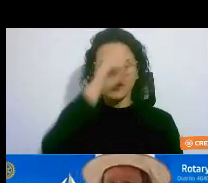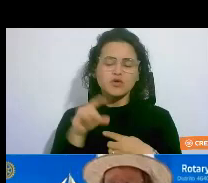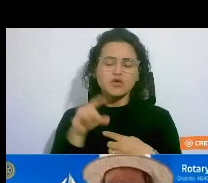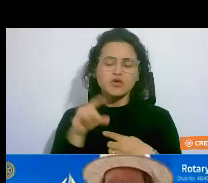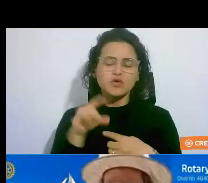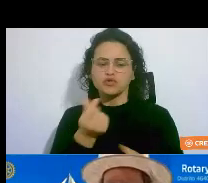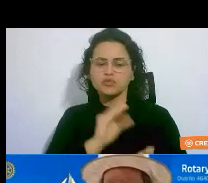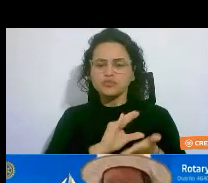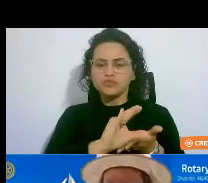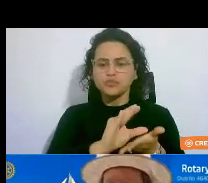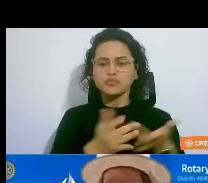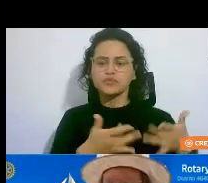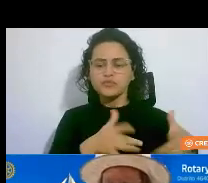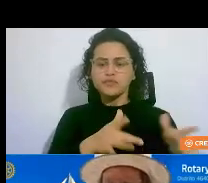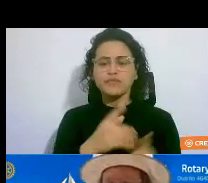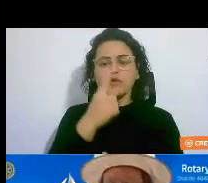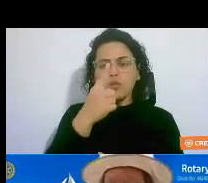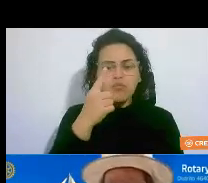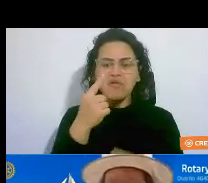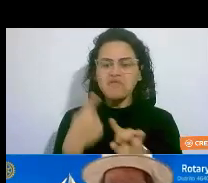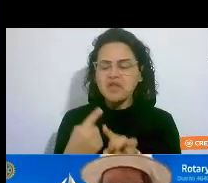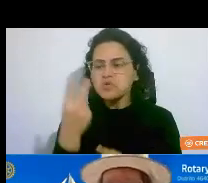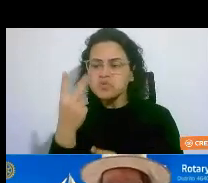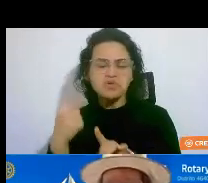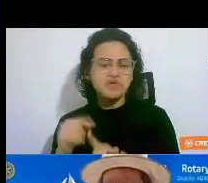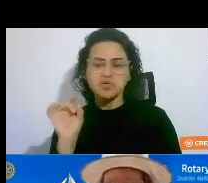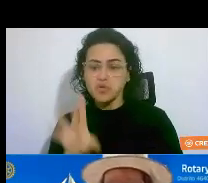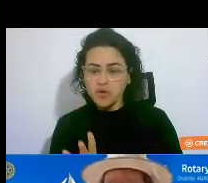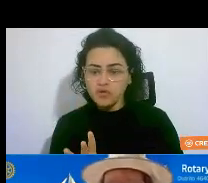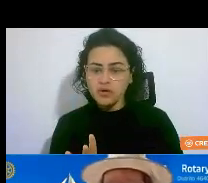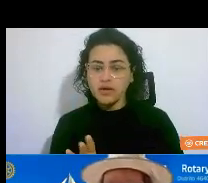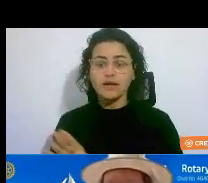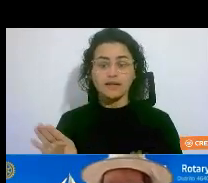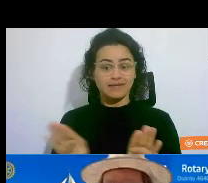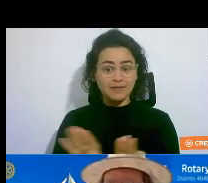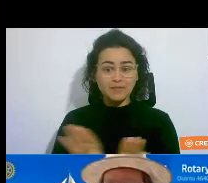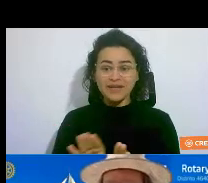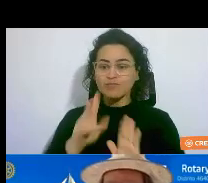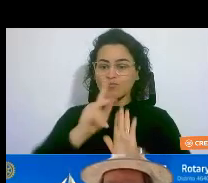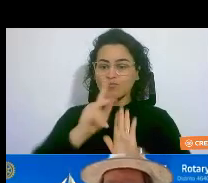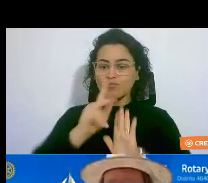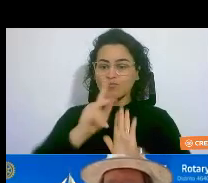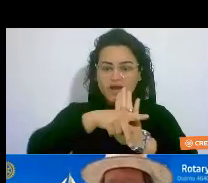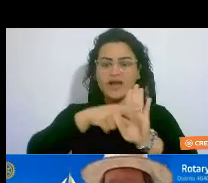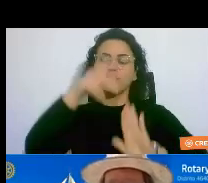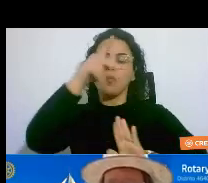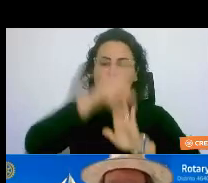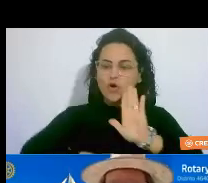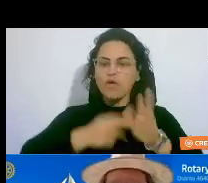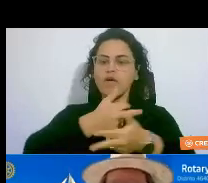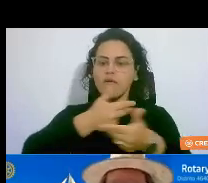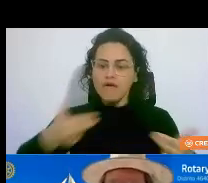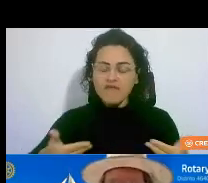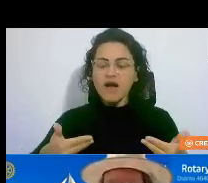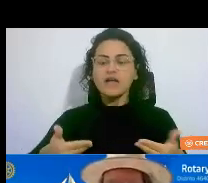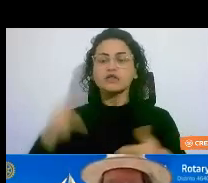ela já não é mais essa comissão. Tem dificuldade muito grande de entender os projetos e os programas de como doar, de por que